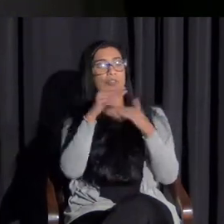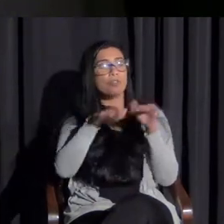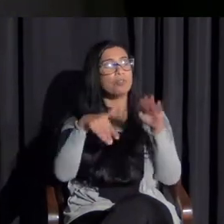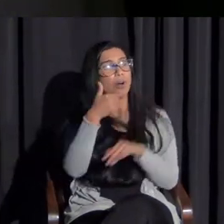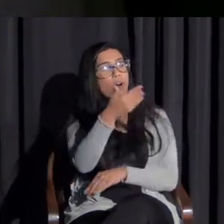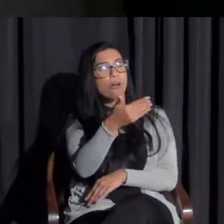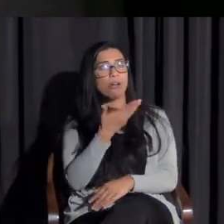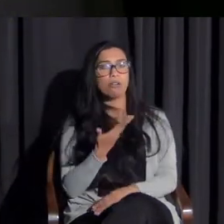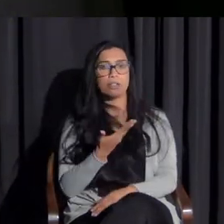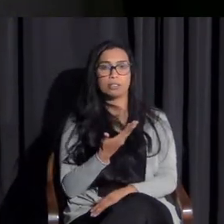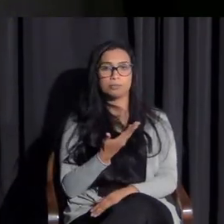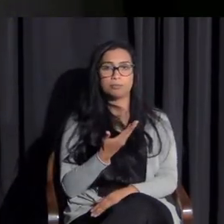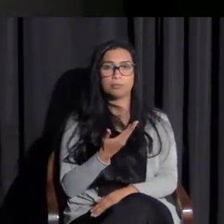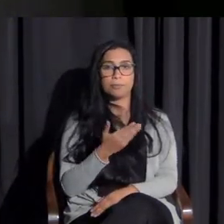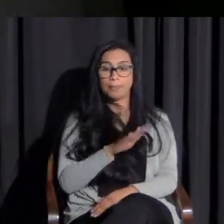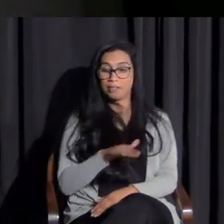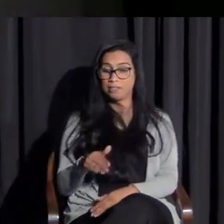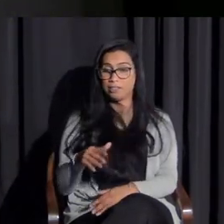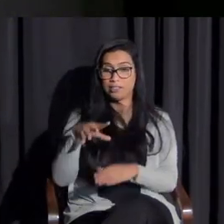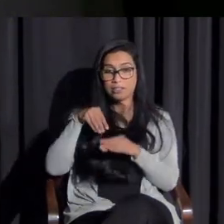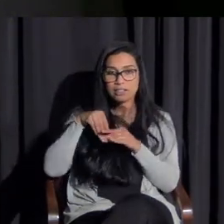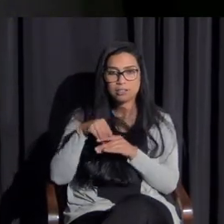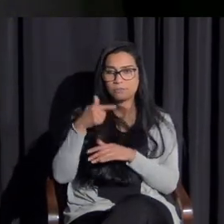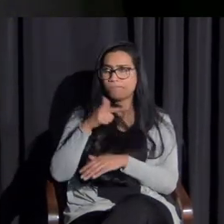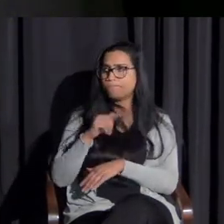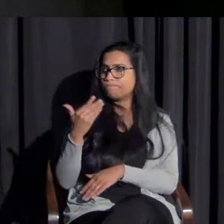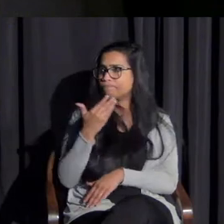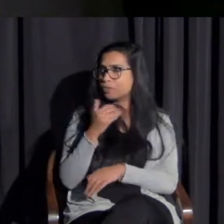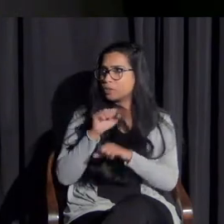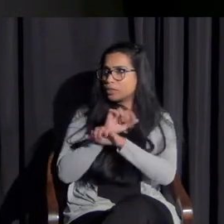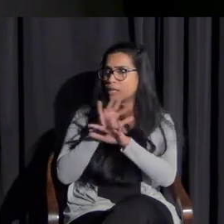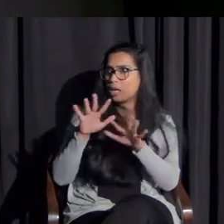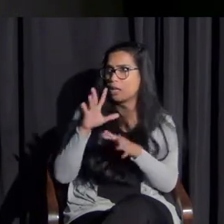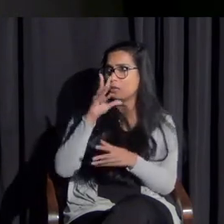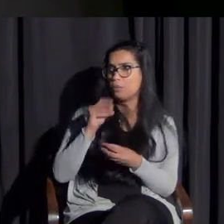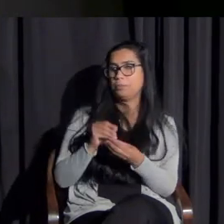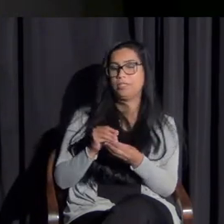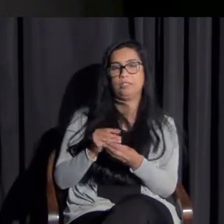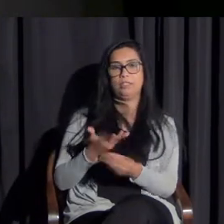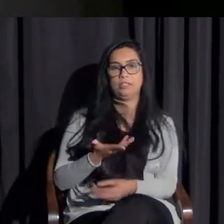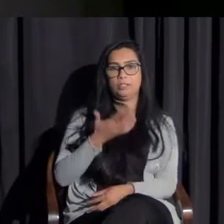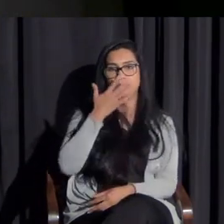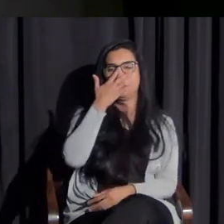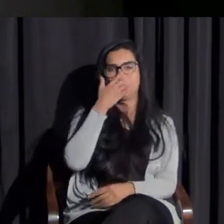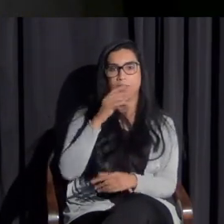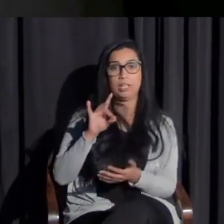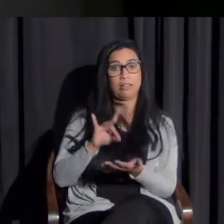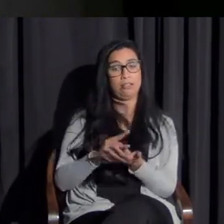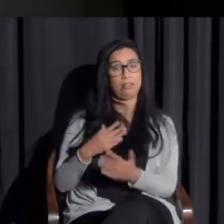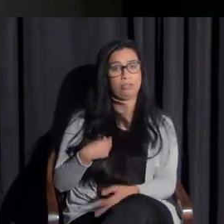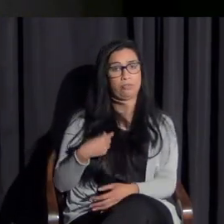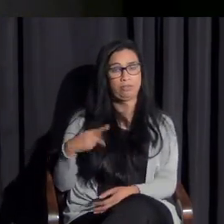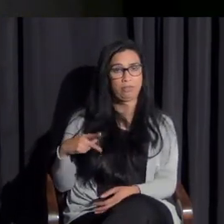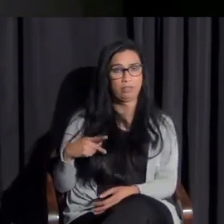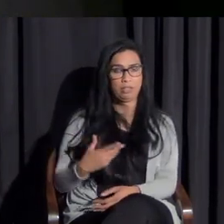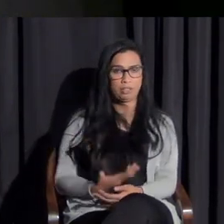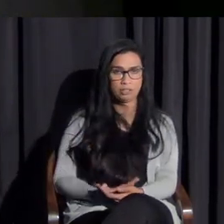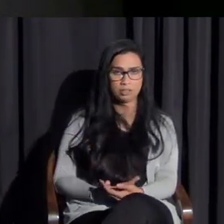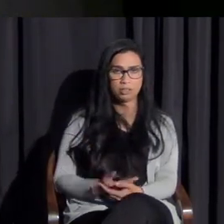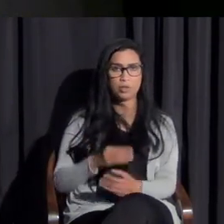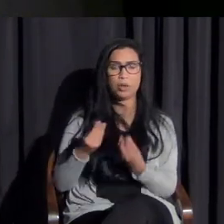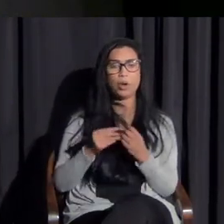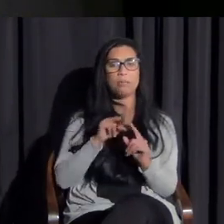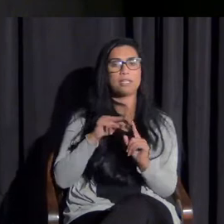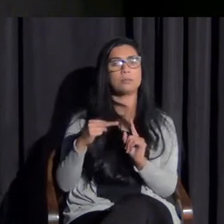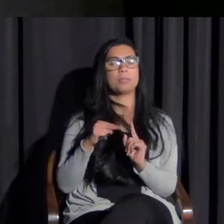nesse sentido metafórico, desse olhar para fora dessa grade, mas esse olhar para dentro dessa grade também, né? Quais são as